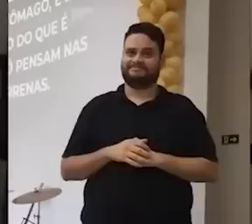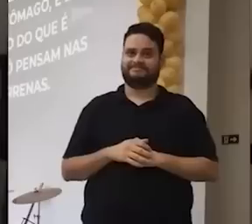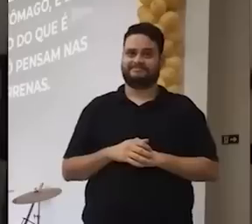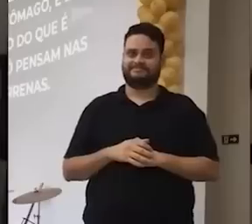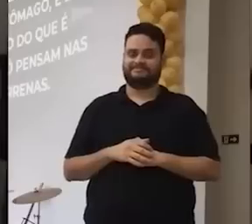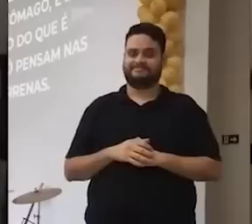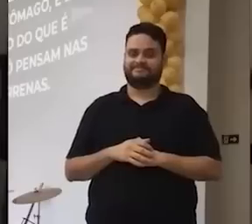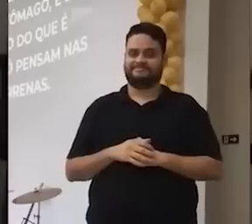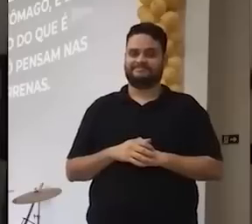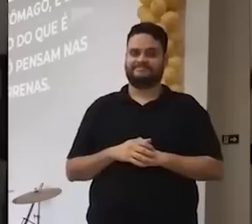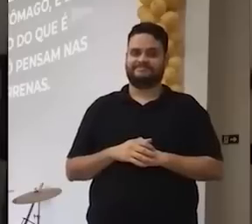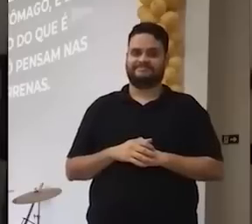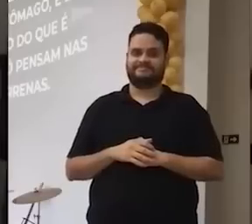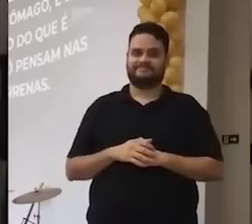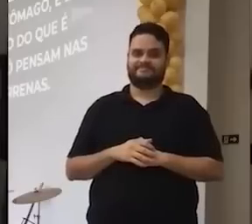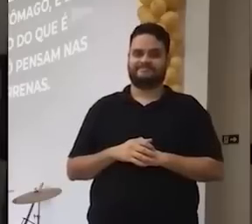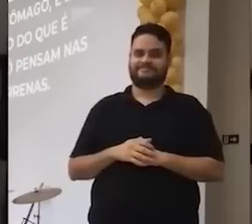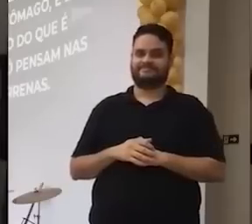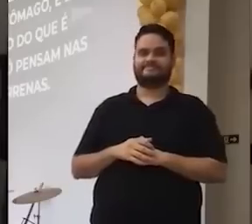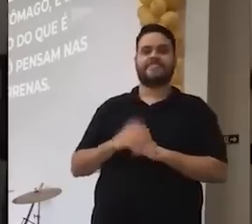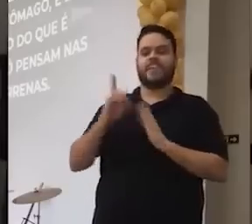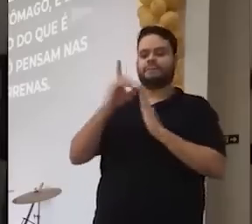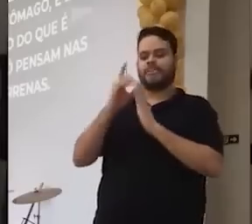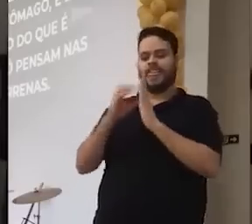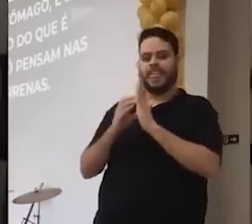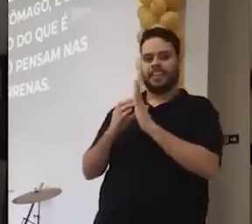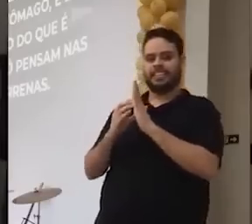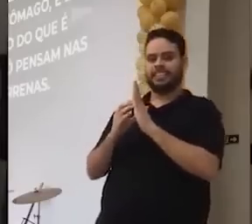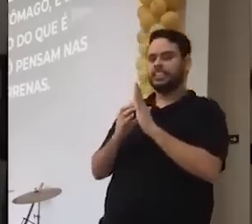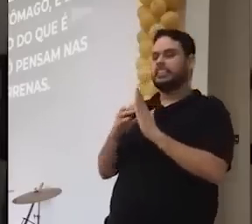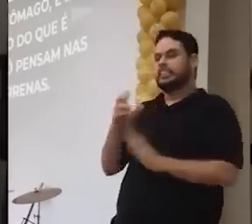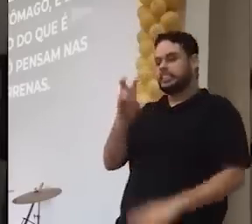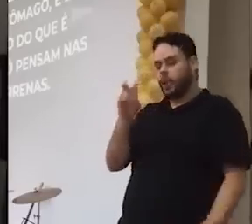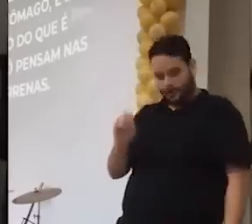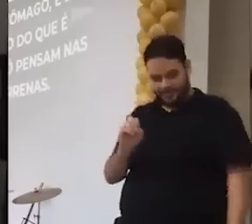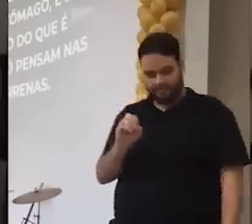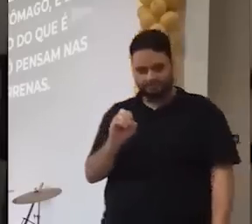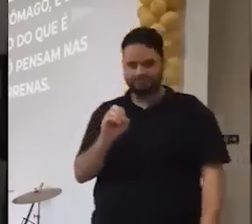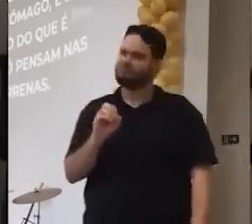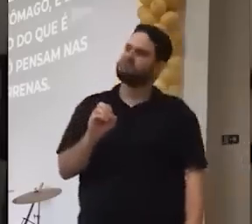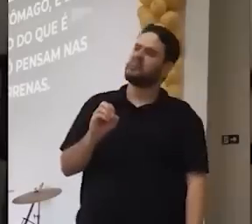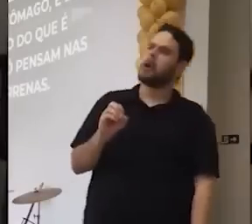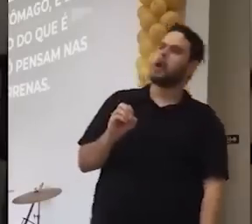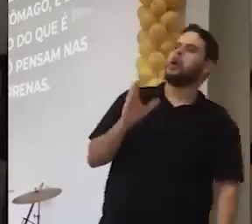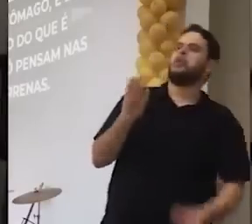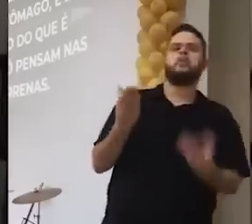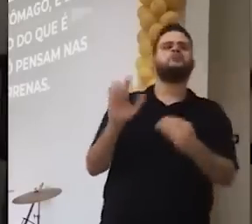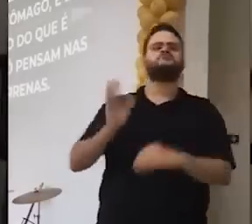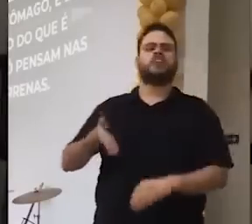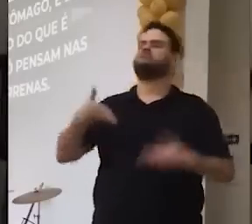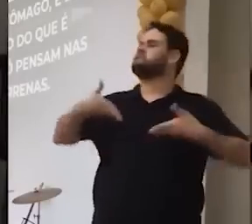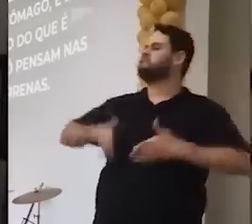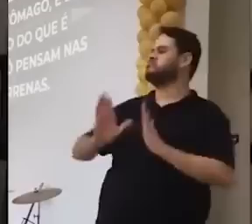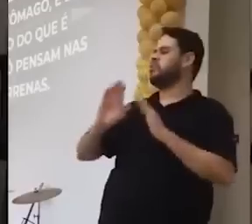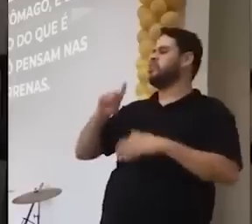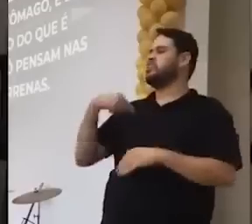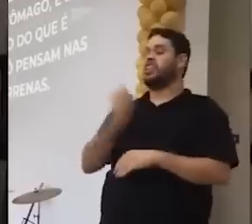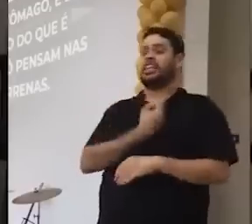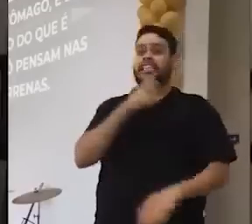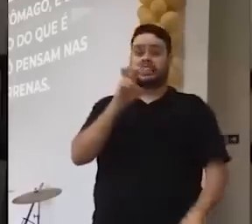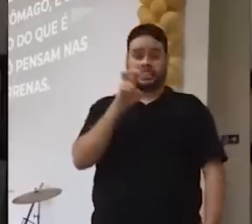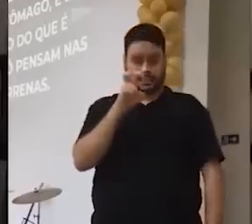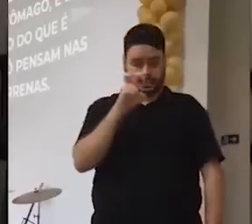na década de 50, muitos já tinham nascido aqui, nós consumíamos 5 vezes menos